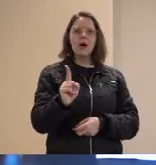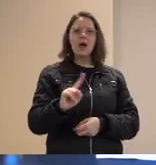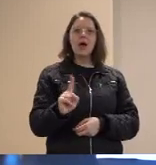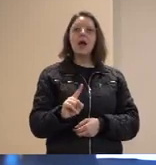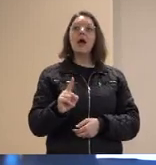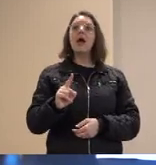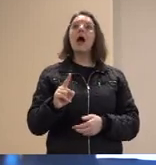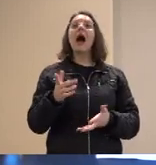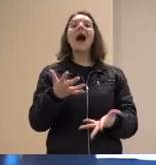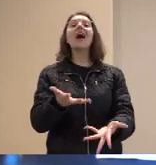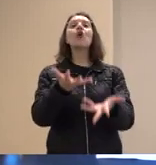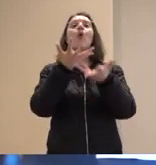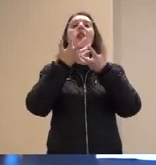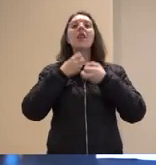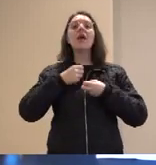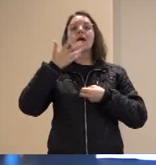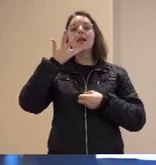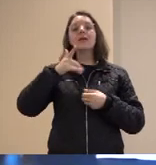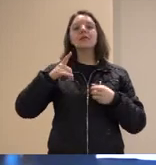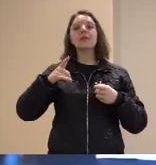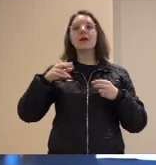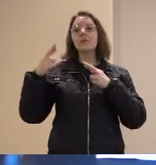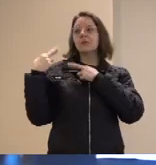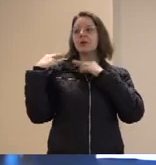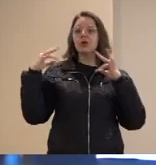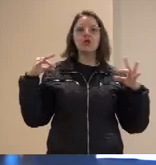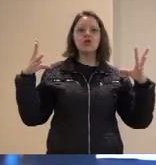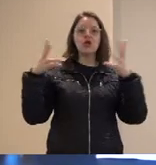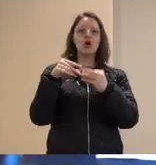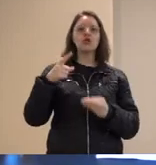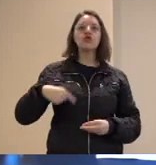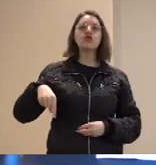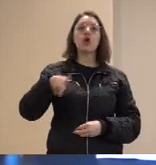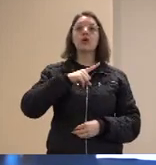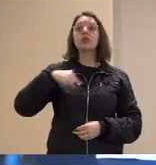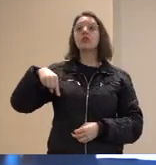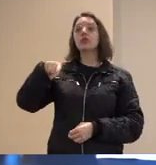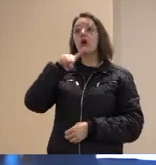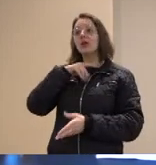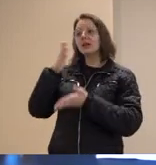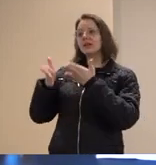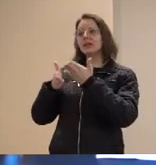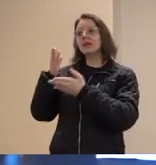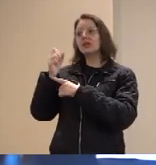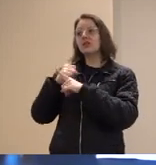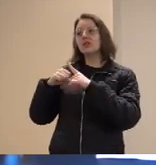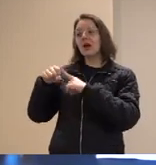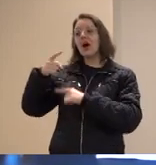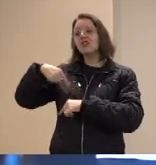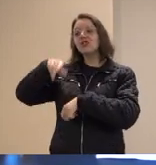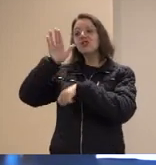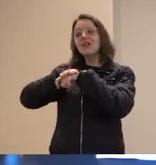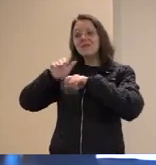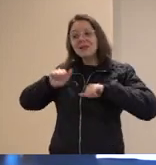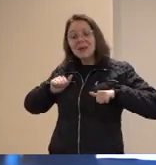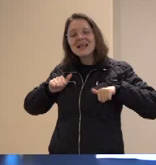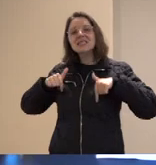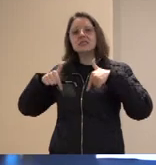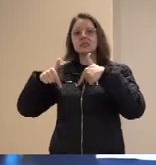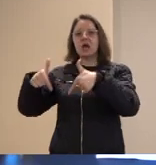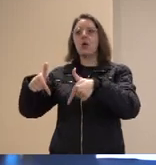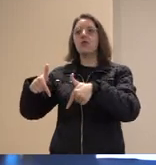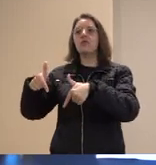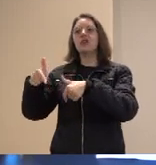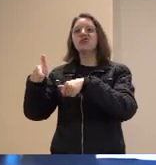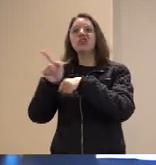de todos. Nós, da assistência, vamos executar o serviço, vamos gerenciar, vamos garantir